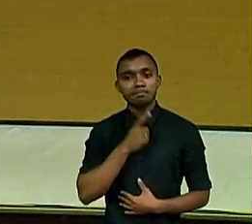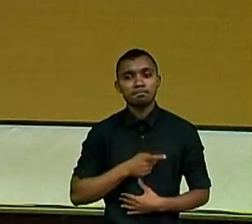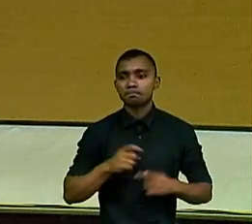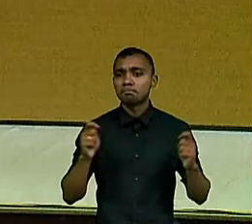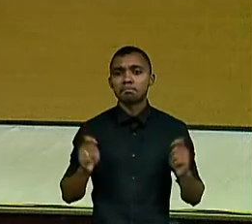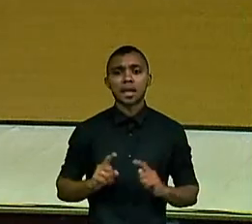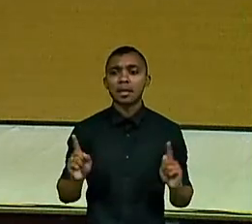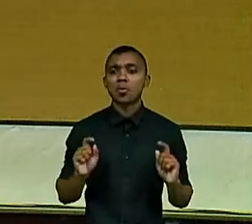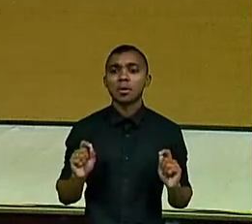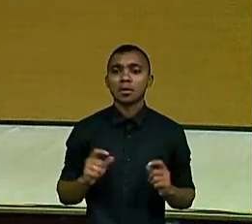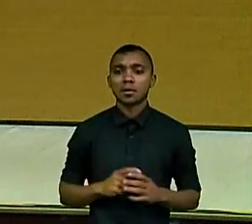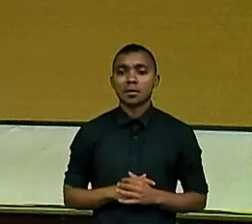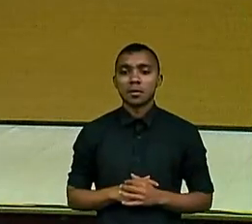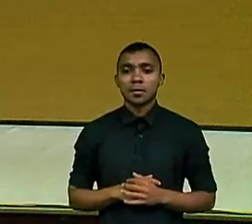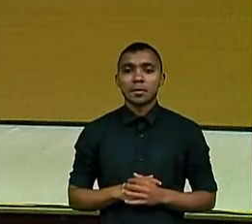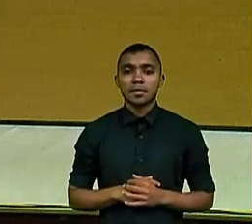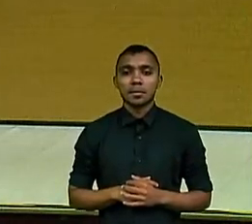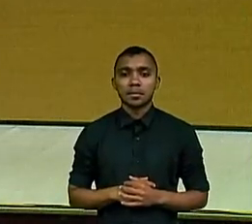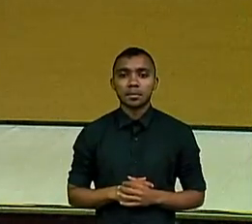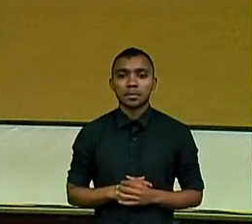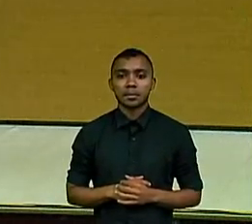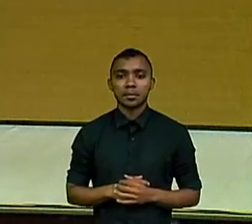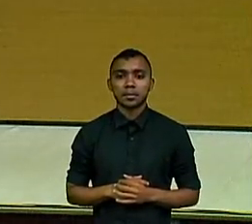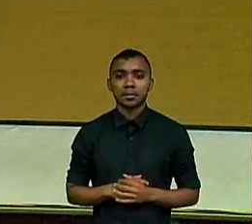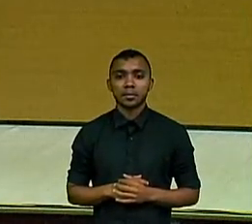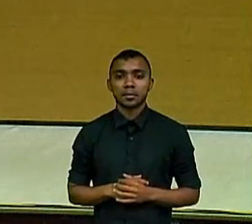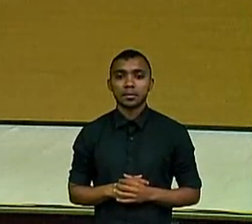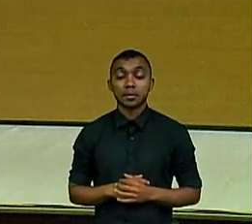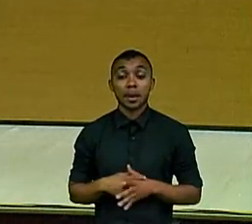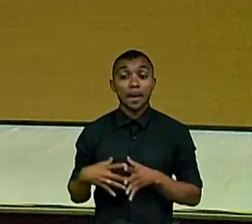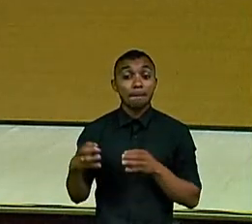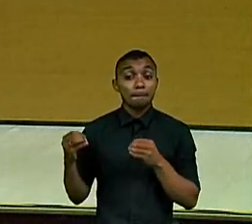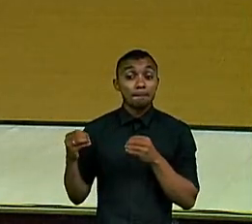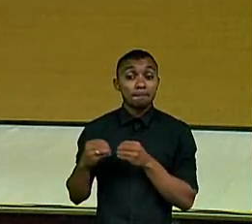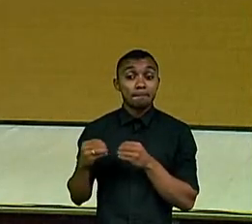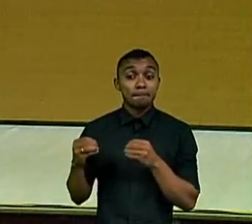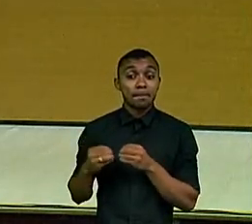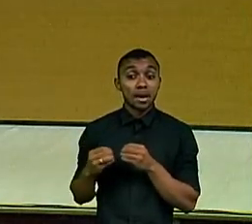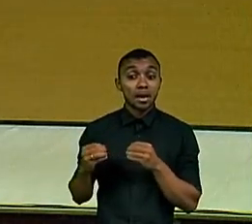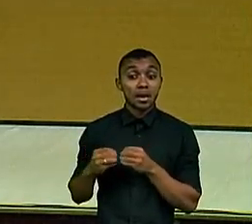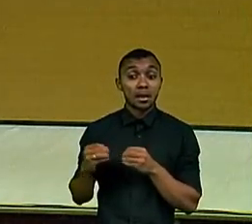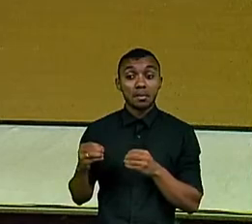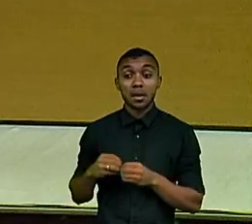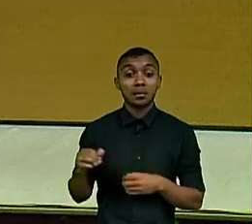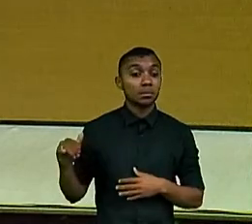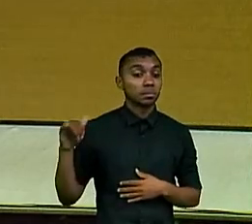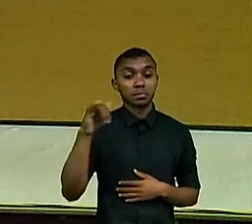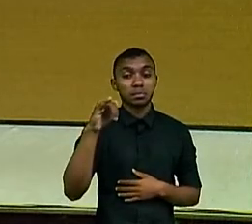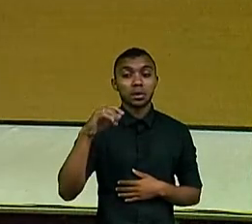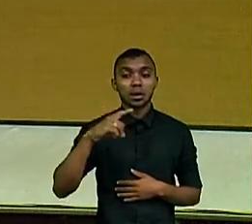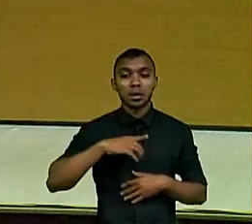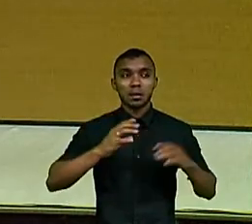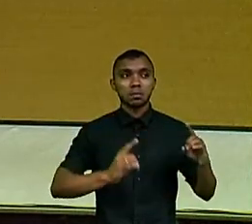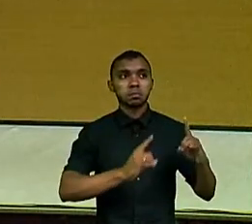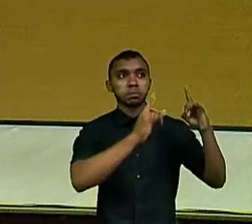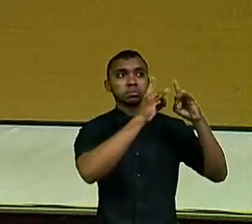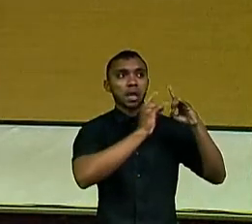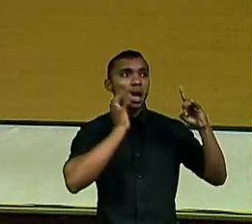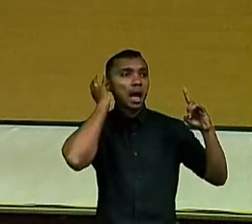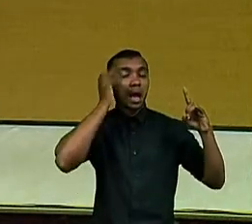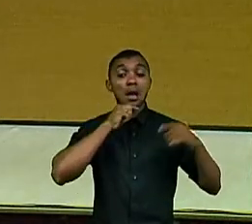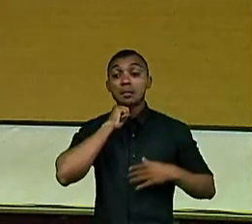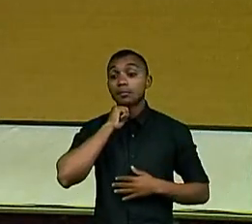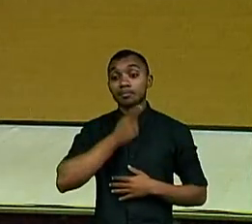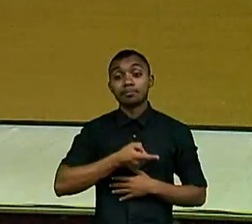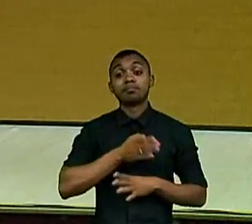ter emissoras de rádio próximas aeroportos porque Professor porque pode